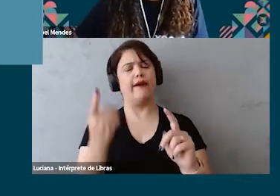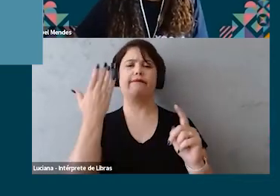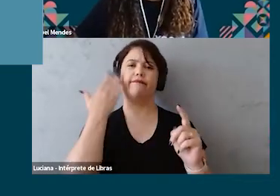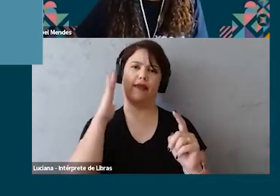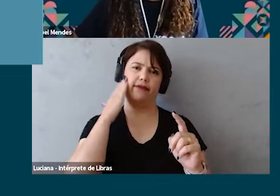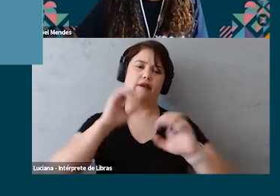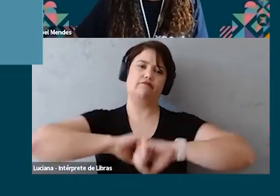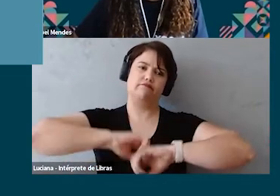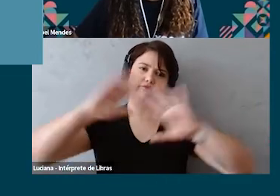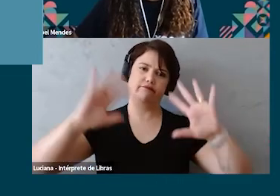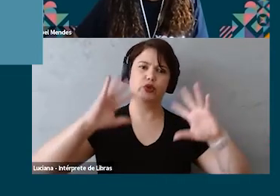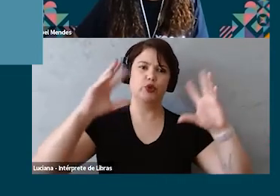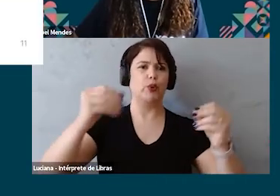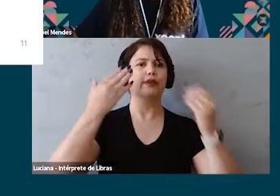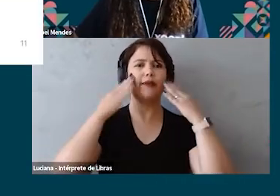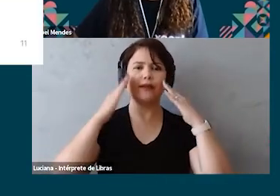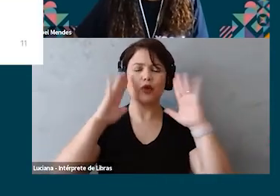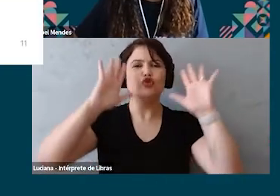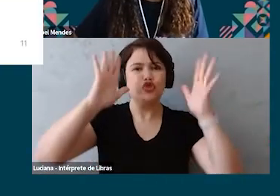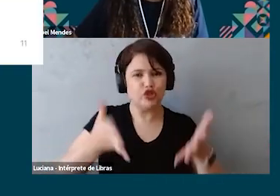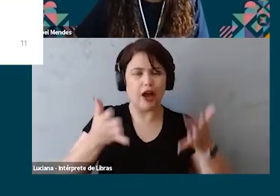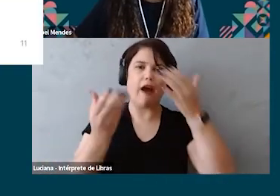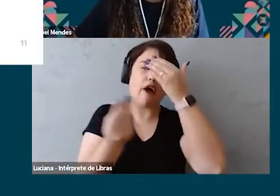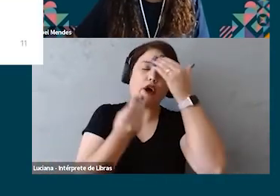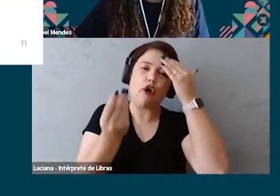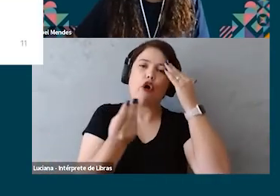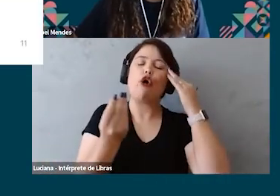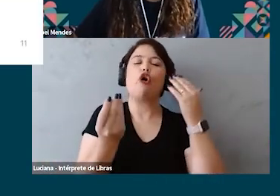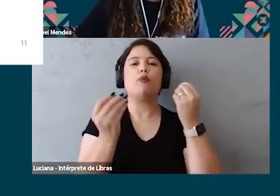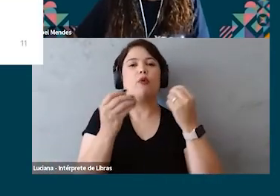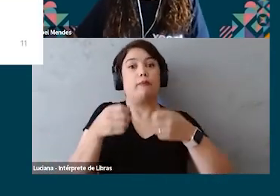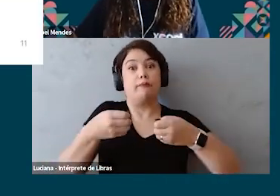entendemos já o tamanho do